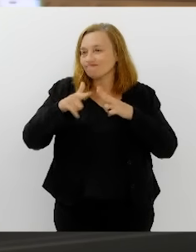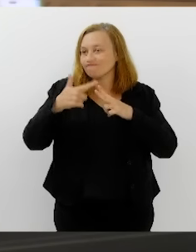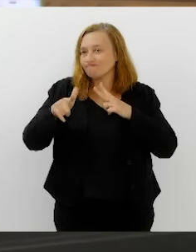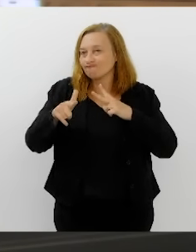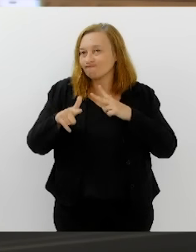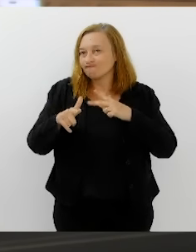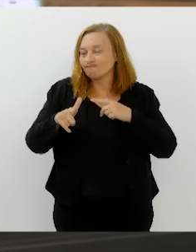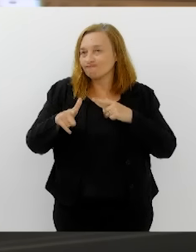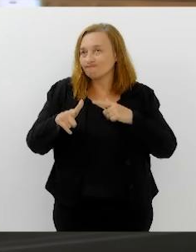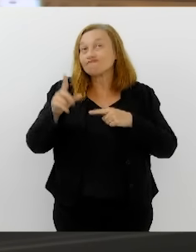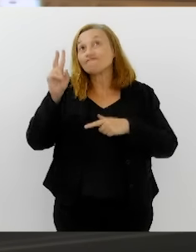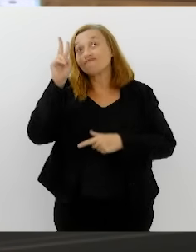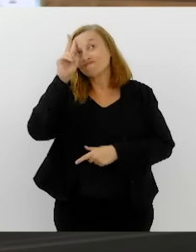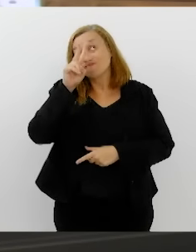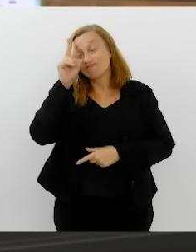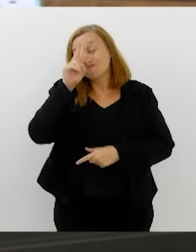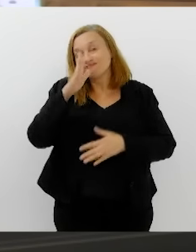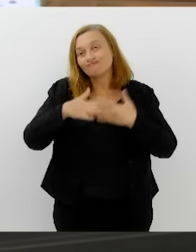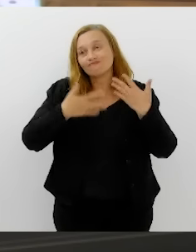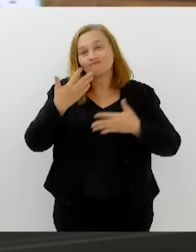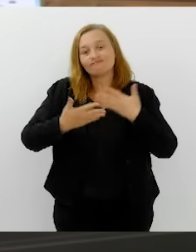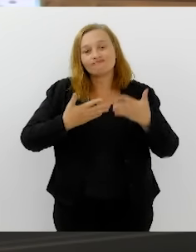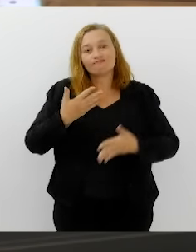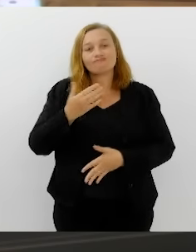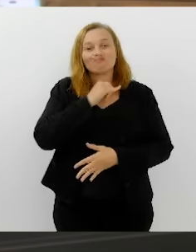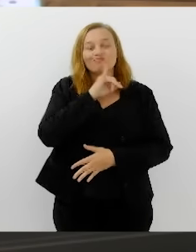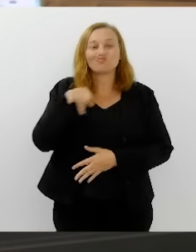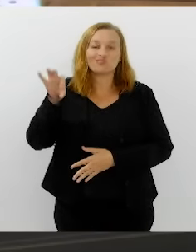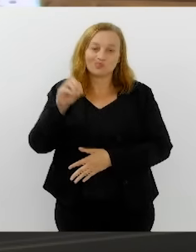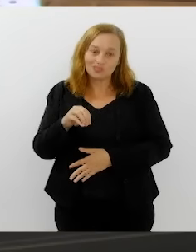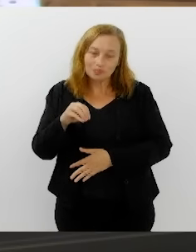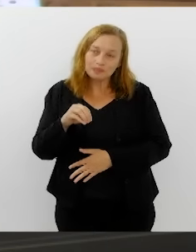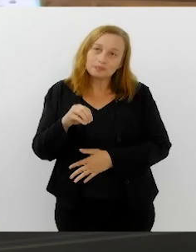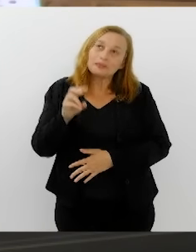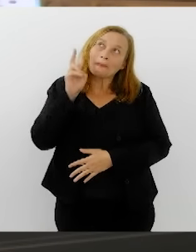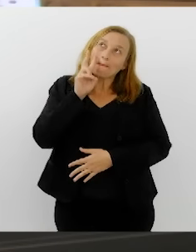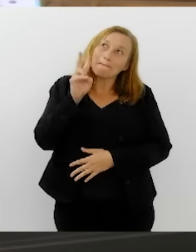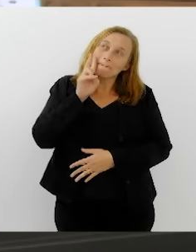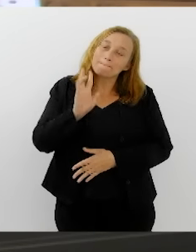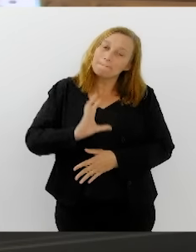se nós lembramos da alegria do Monsenhor João, se nós lembramos da